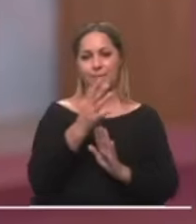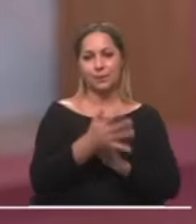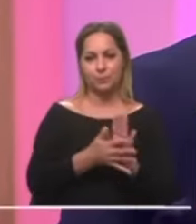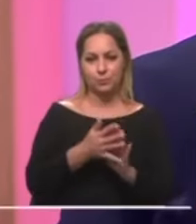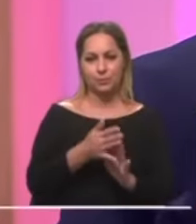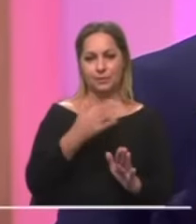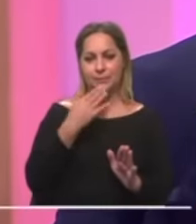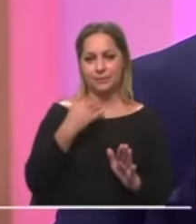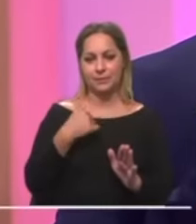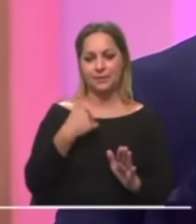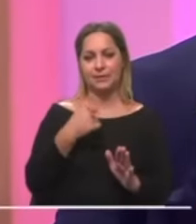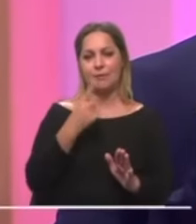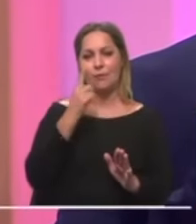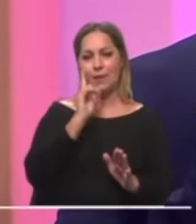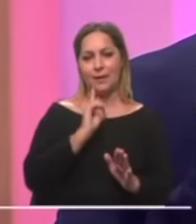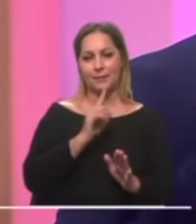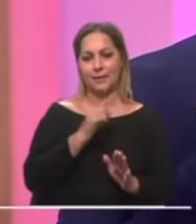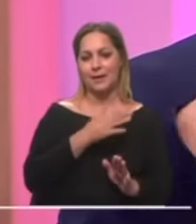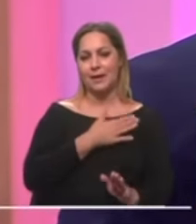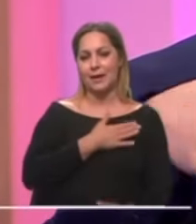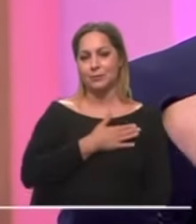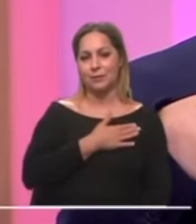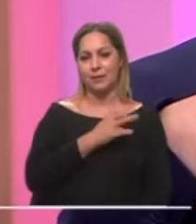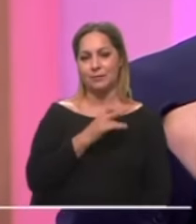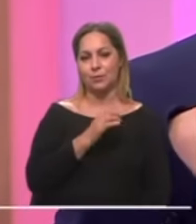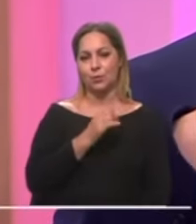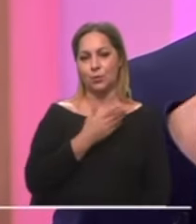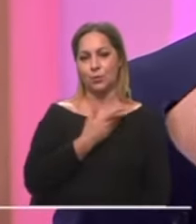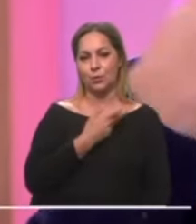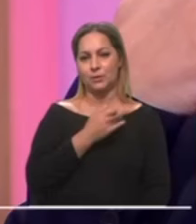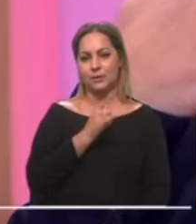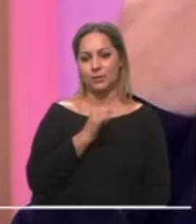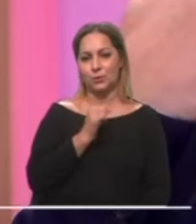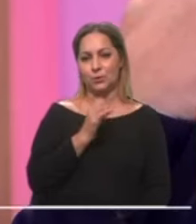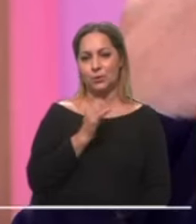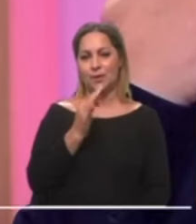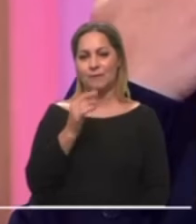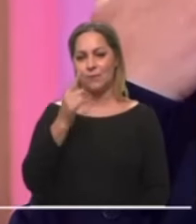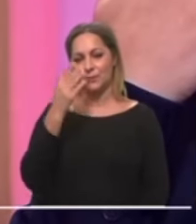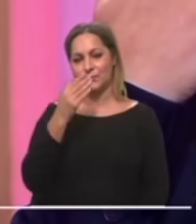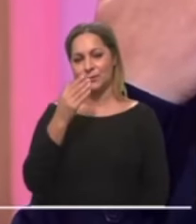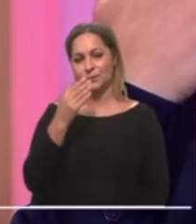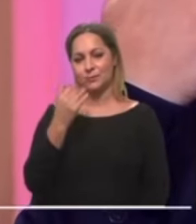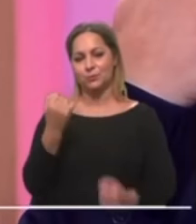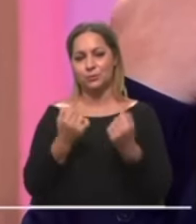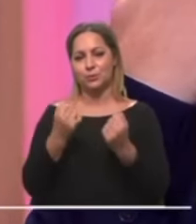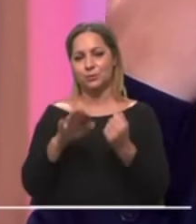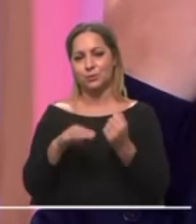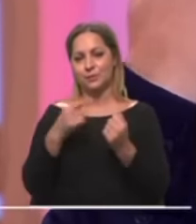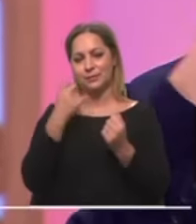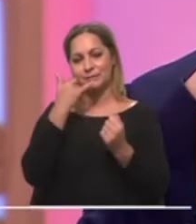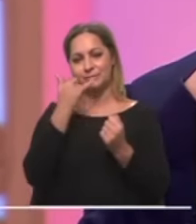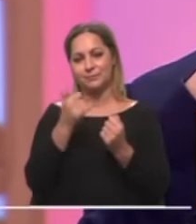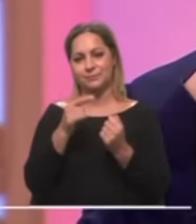me contratavam e falavam havia uma miúda numa produtora Que adorava o Rodrigo f e não passava cartão nenhum a mim uma vez no no parco estacinamento a ligar est ol